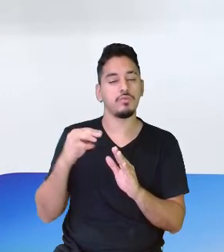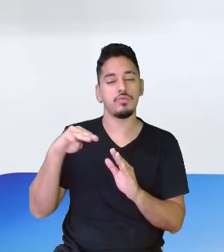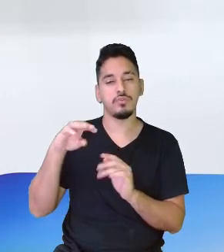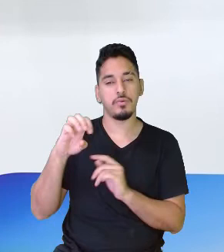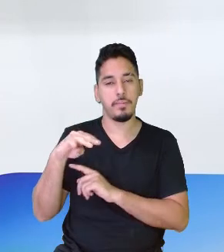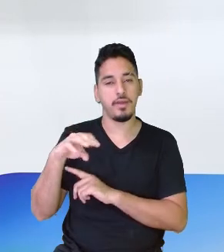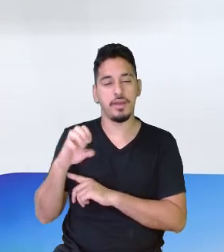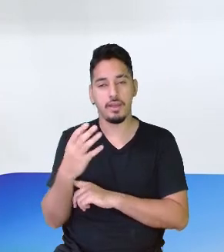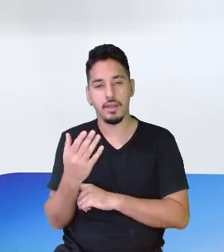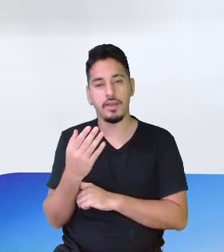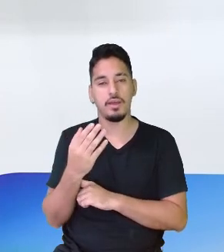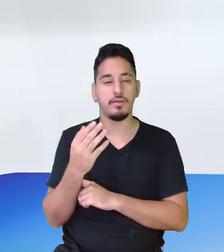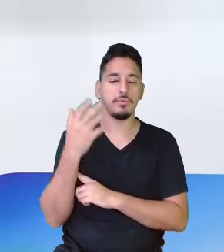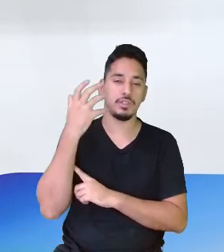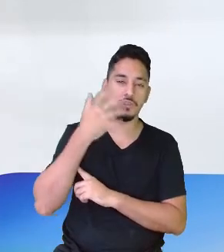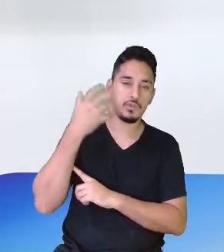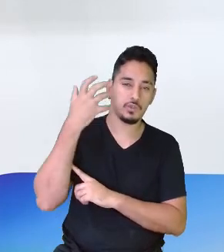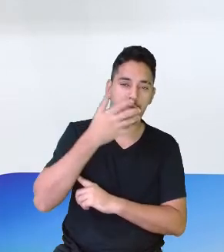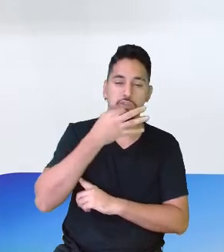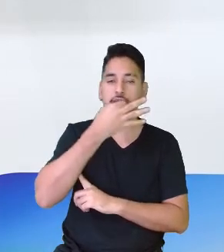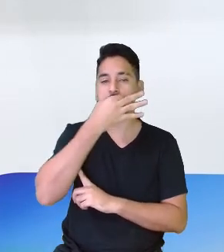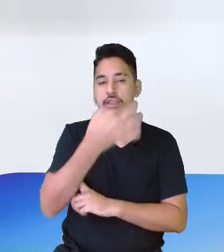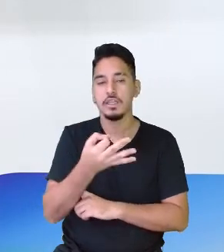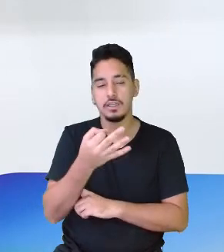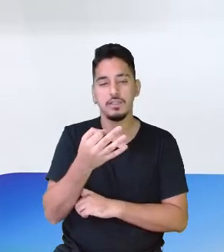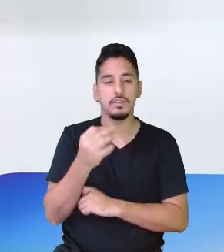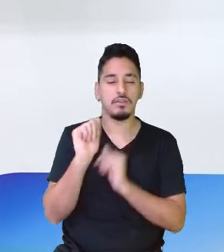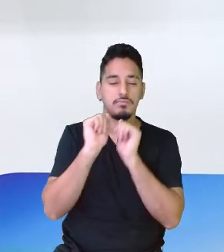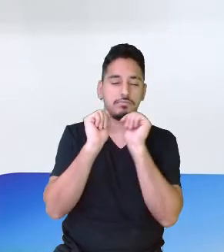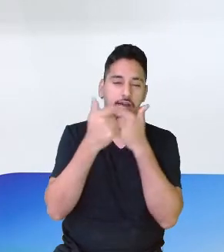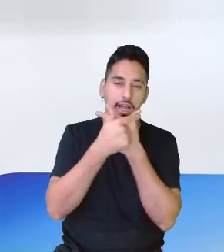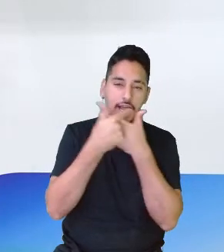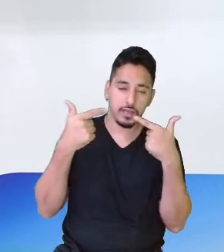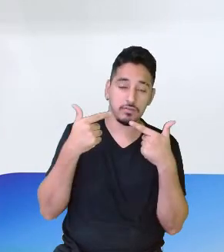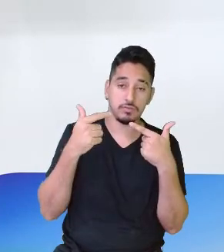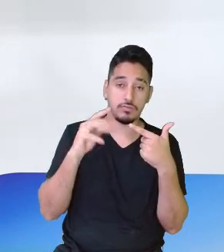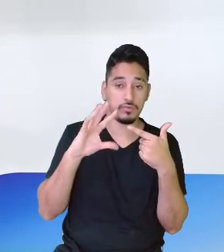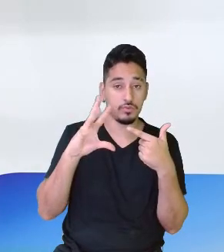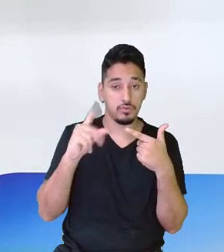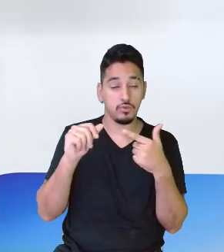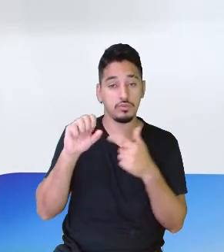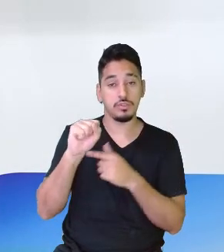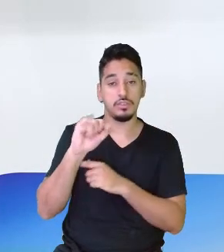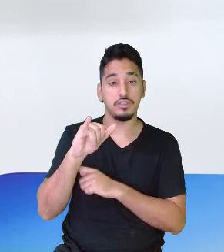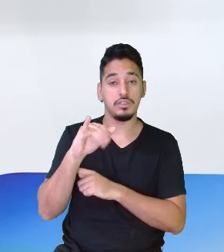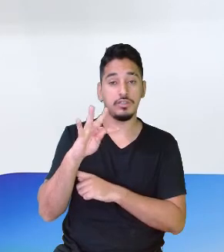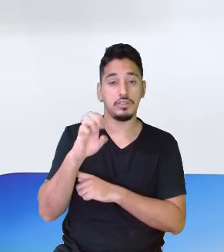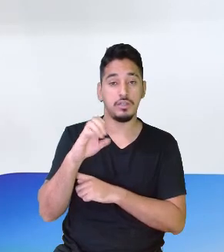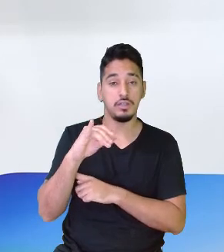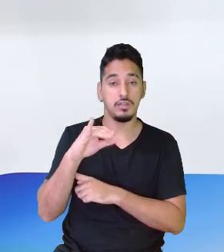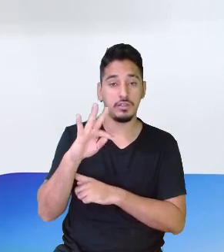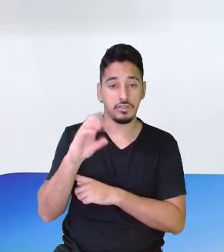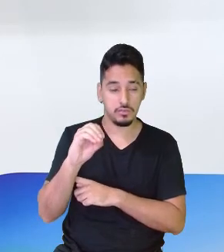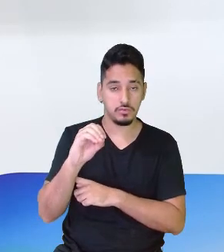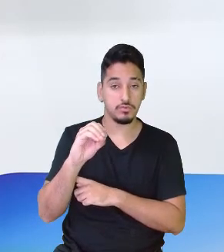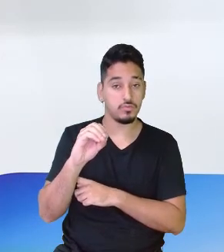memes, os discursos, as críticas, o humor, são todos sintéticos, porque o gênero exige uma